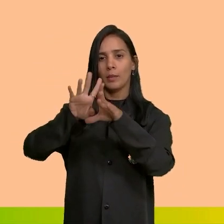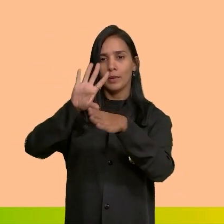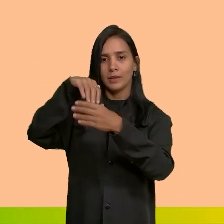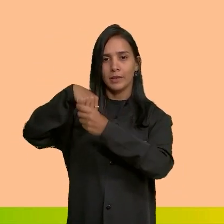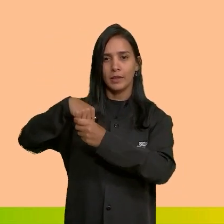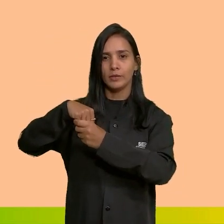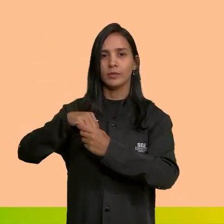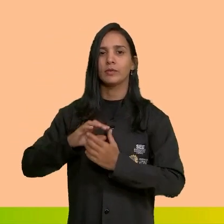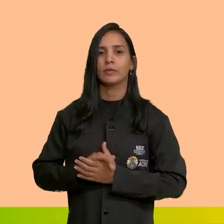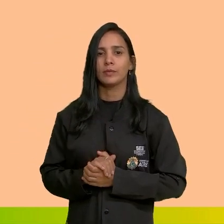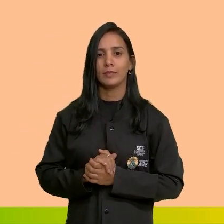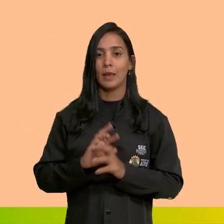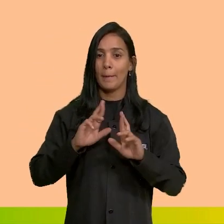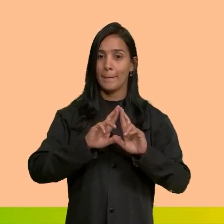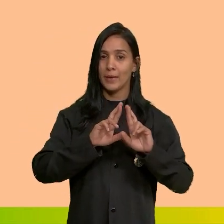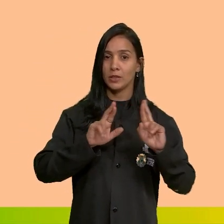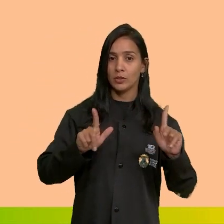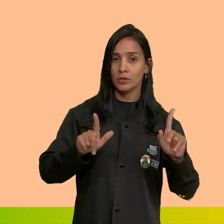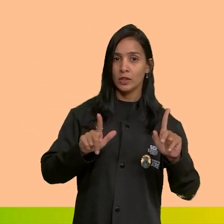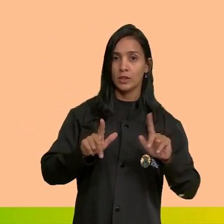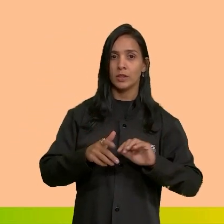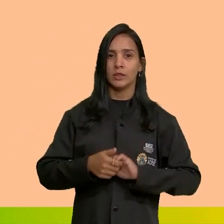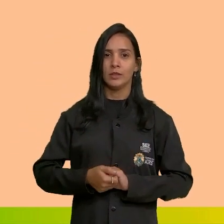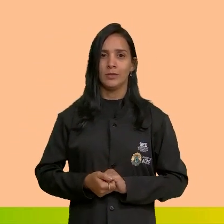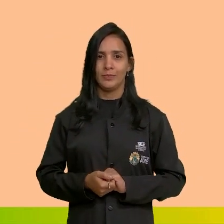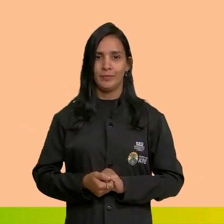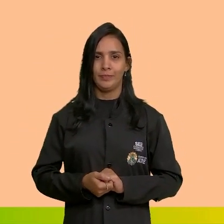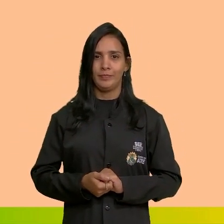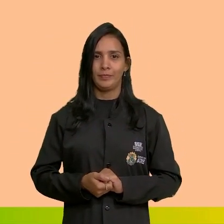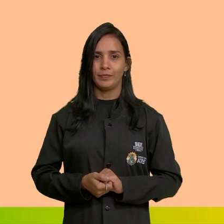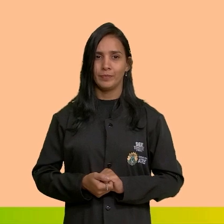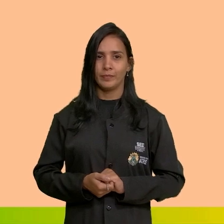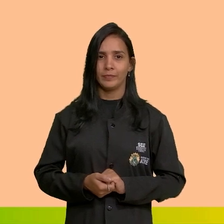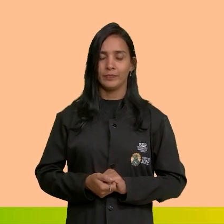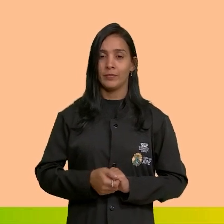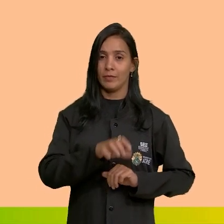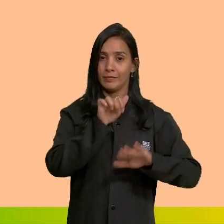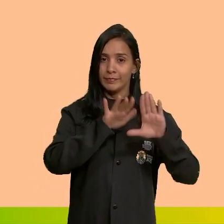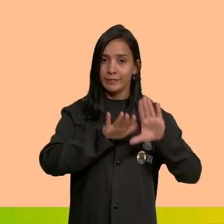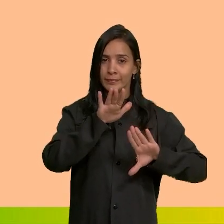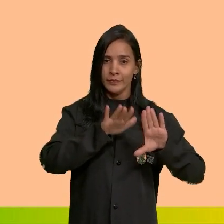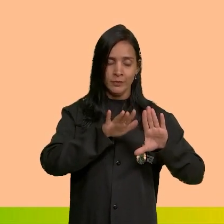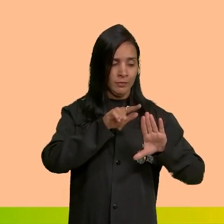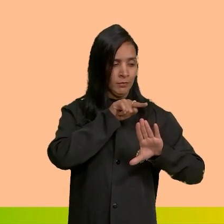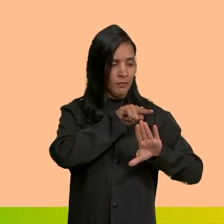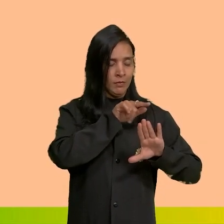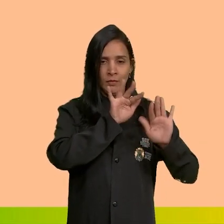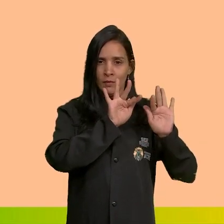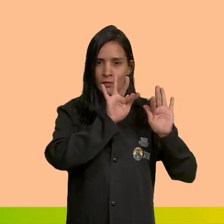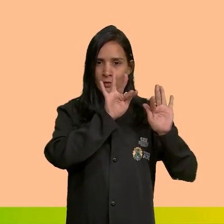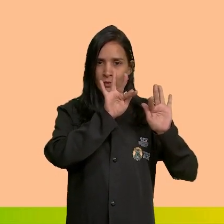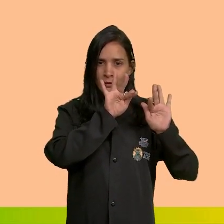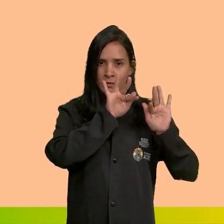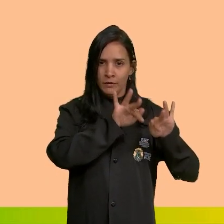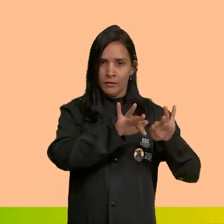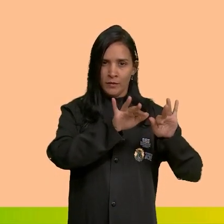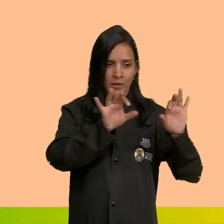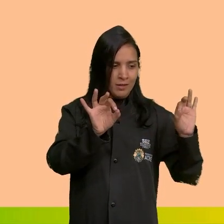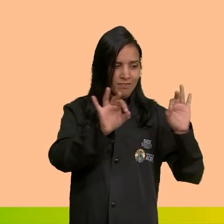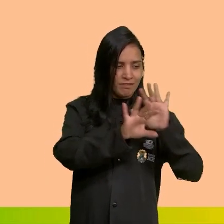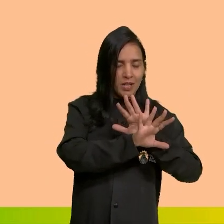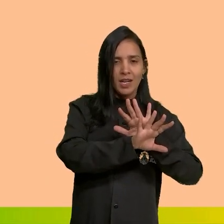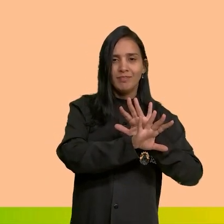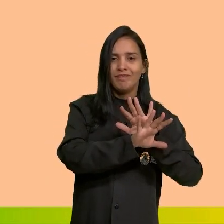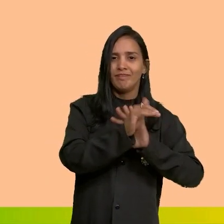Diferentemente da tragédia, o drama não necessariamente culmina em um desfecho trágico, igual na tragédia,